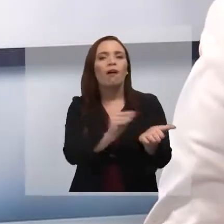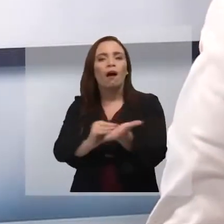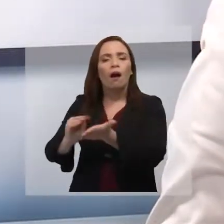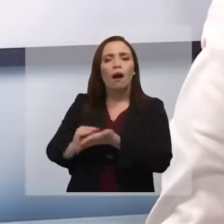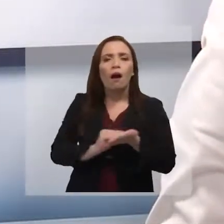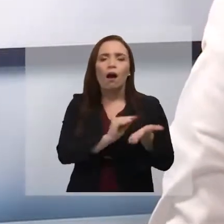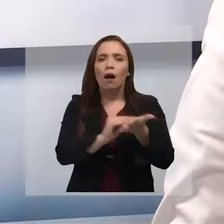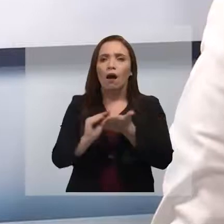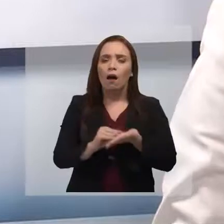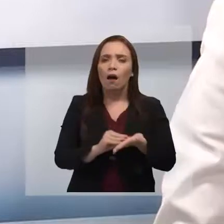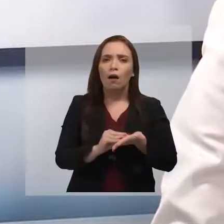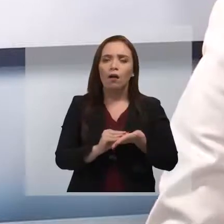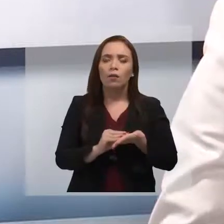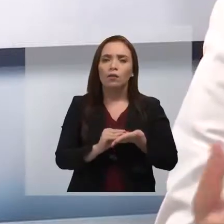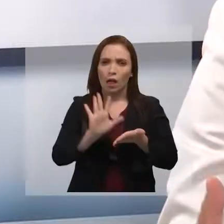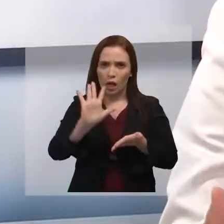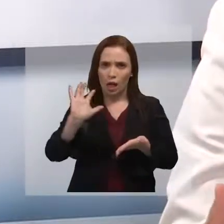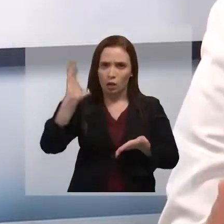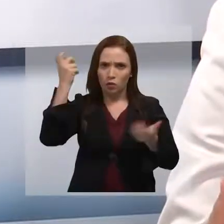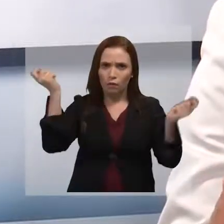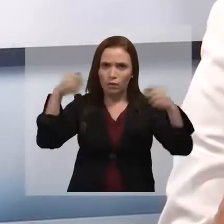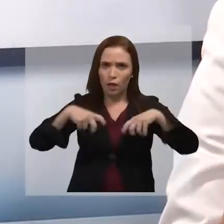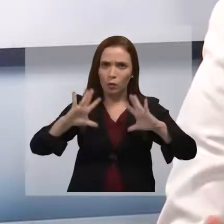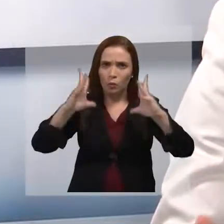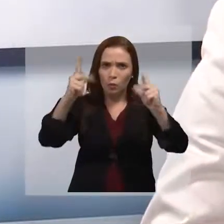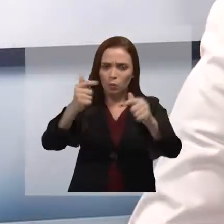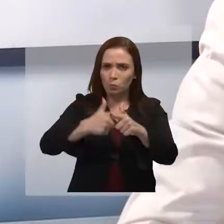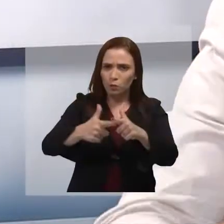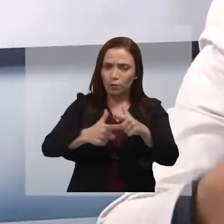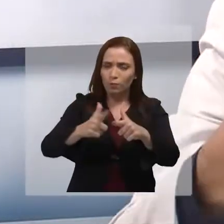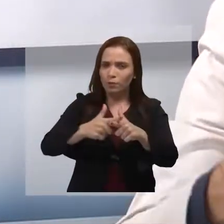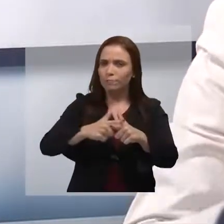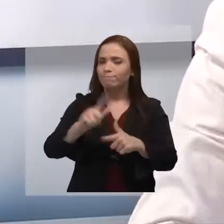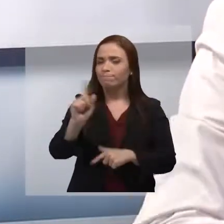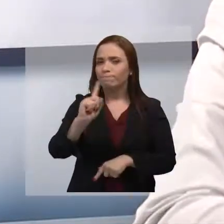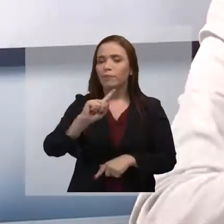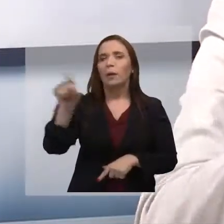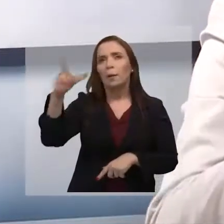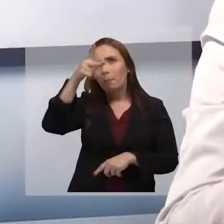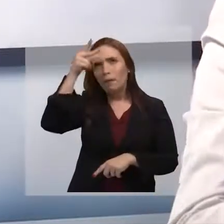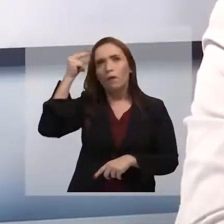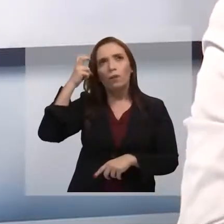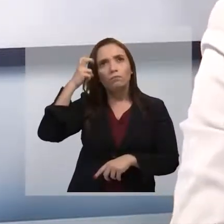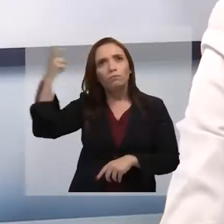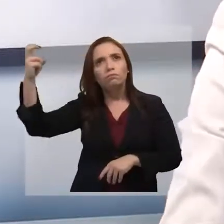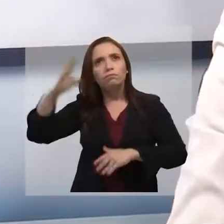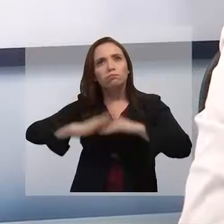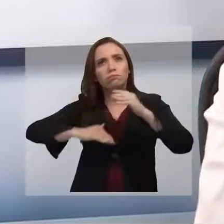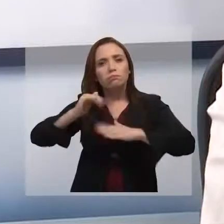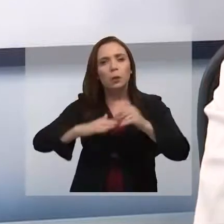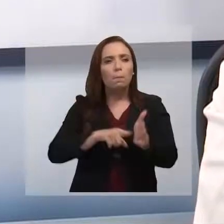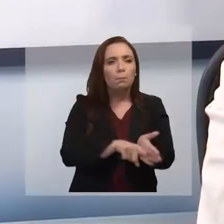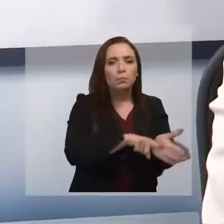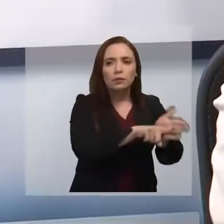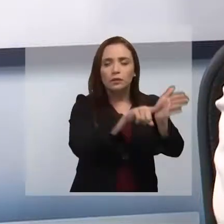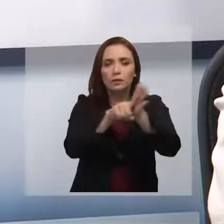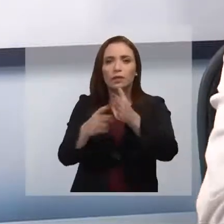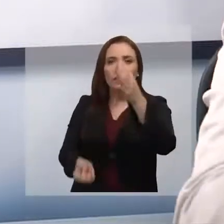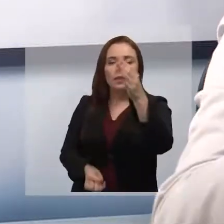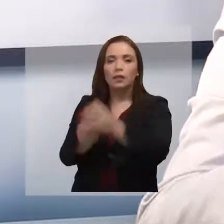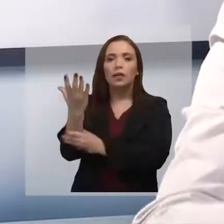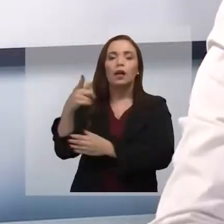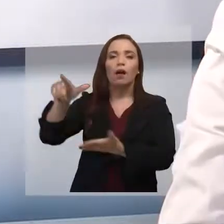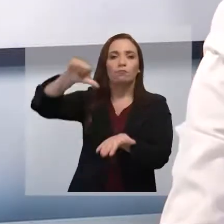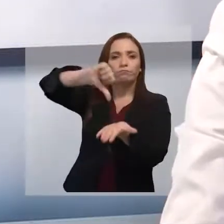remédio. E aí você não consegue resolver todos os problemas. E o prefeito, sabiamente, teve a capacidade de avaliar,